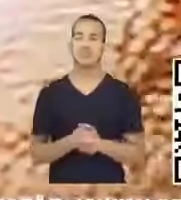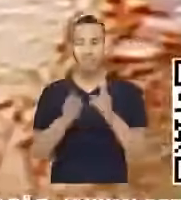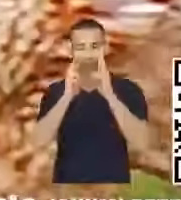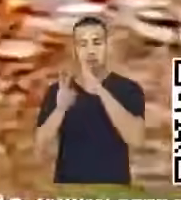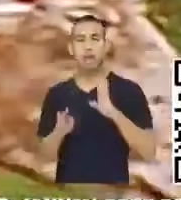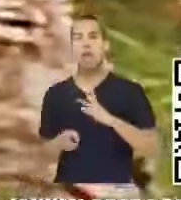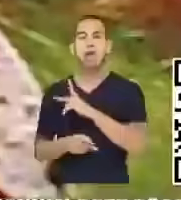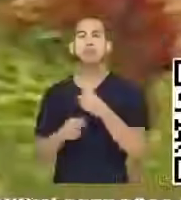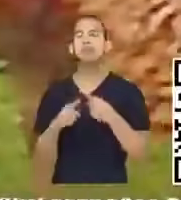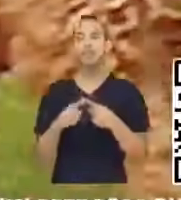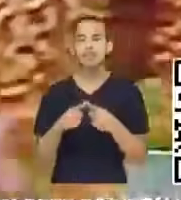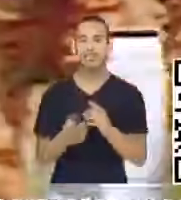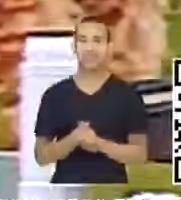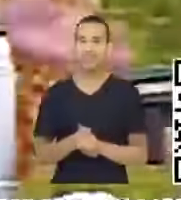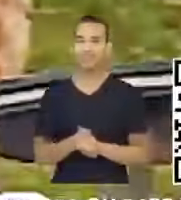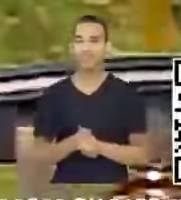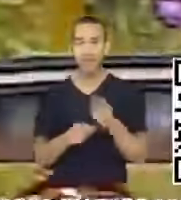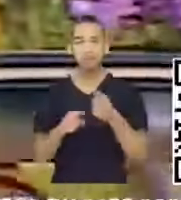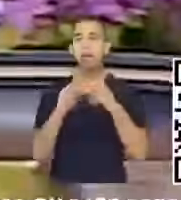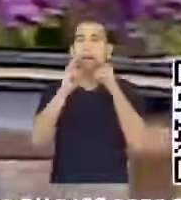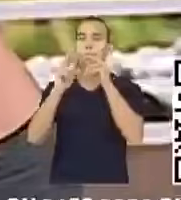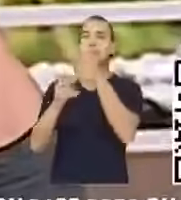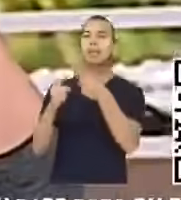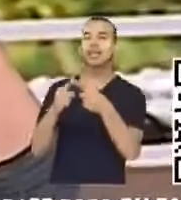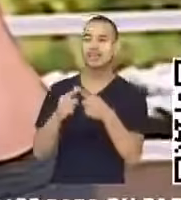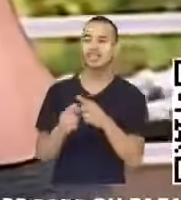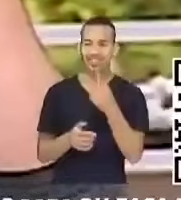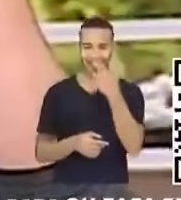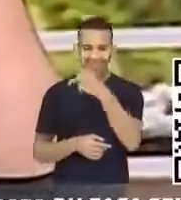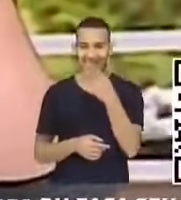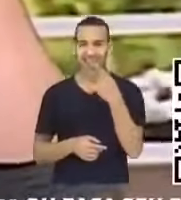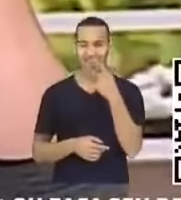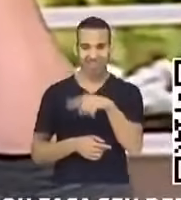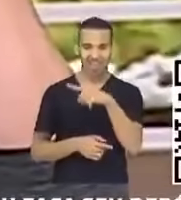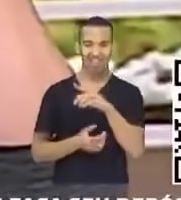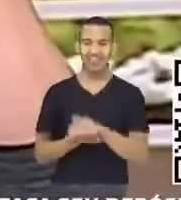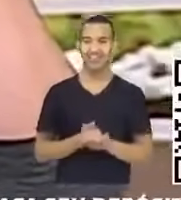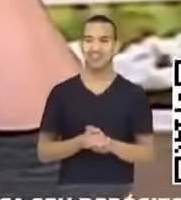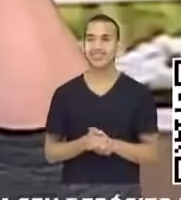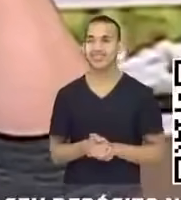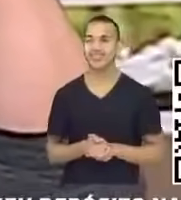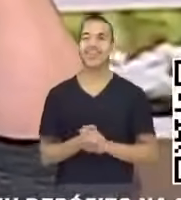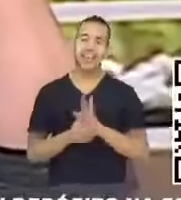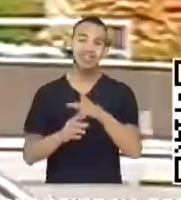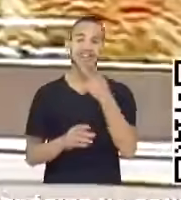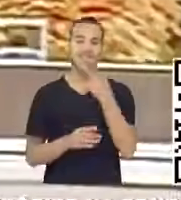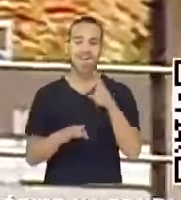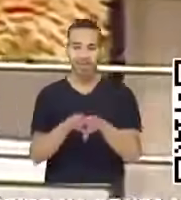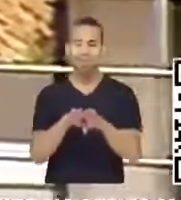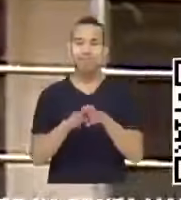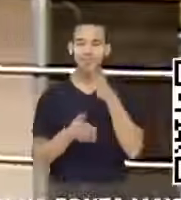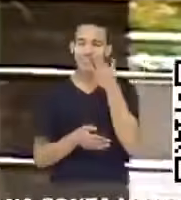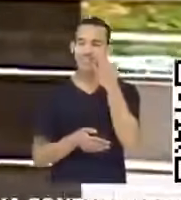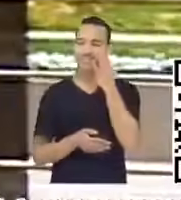nela não eu fiz olha para você acha que ela que falou isso aí já falou já também